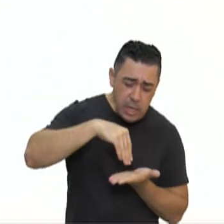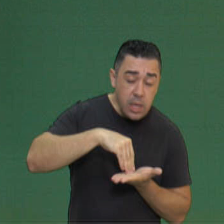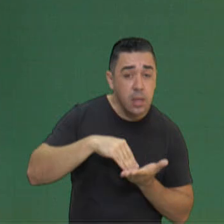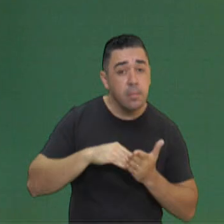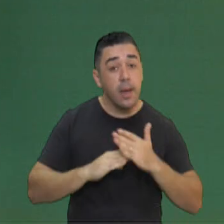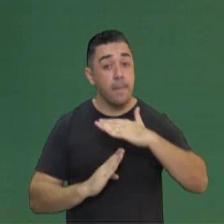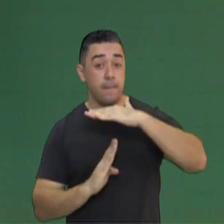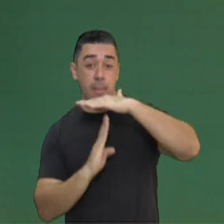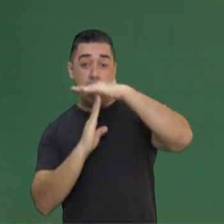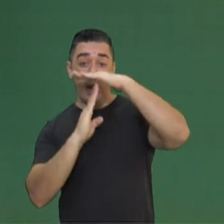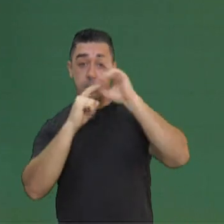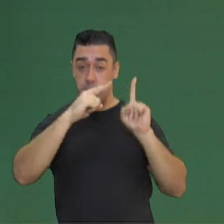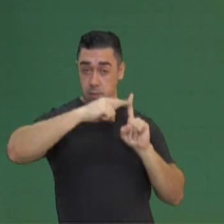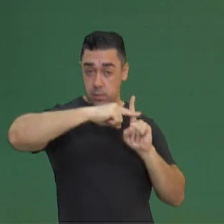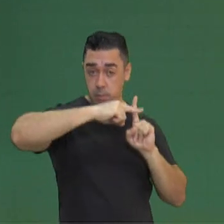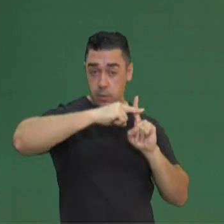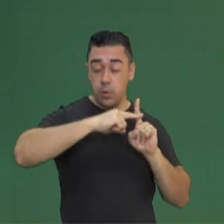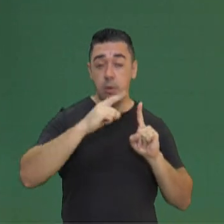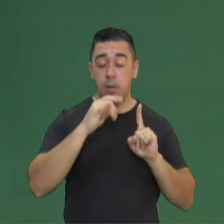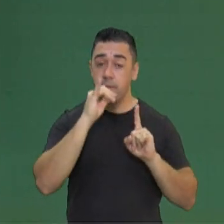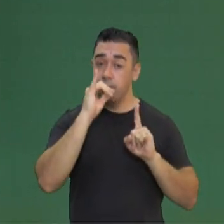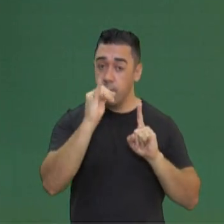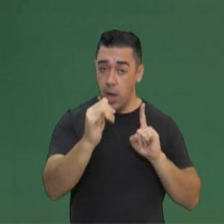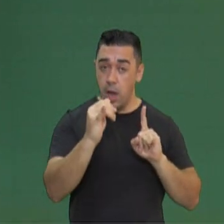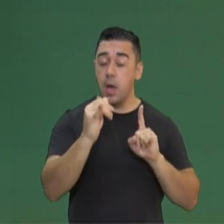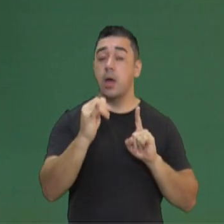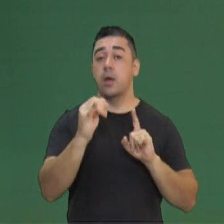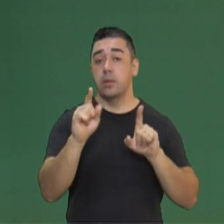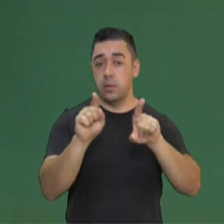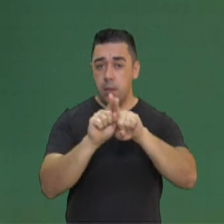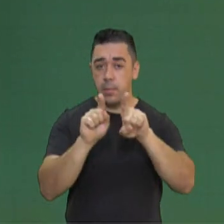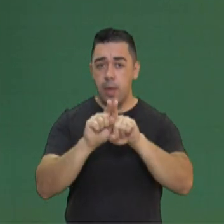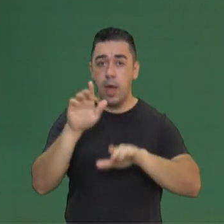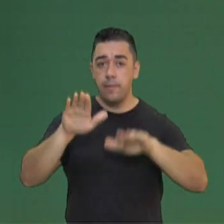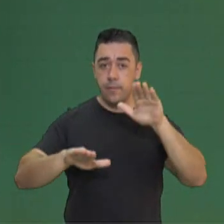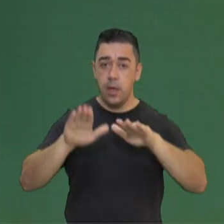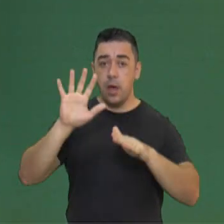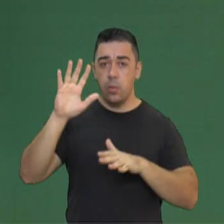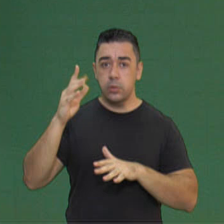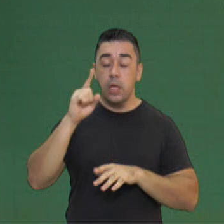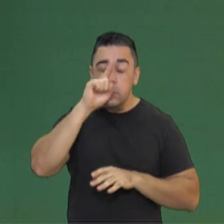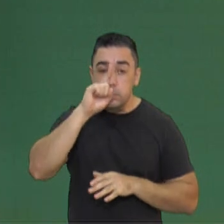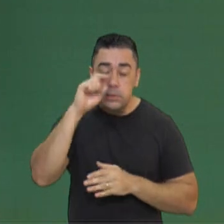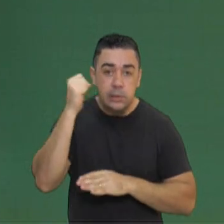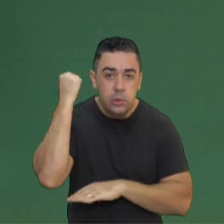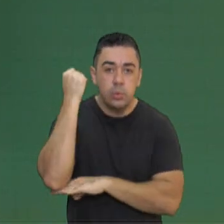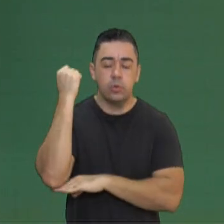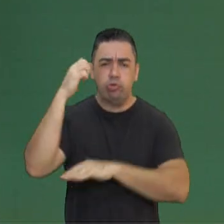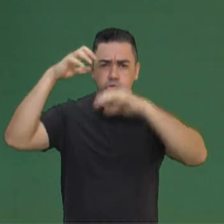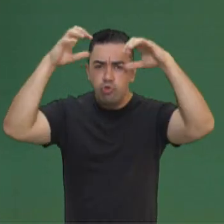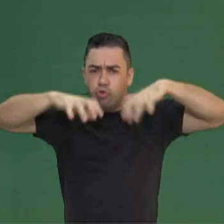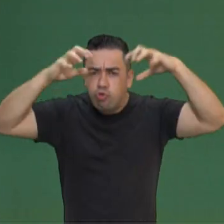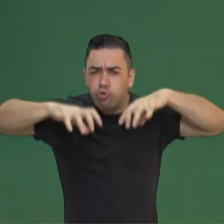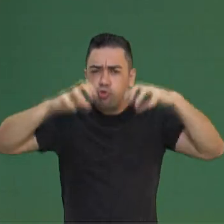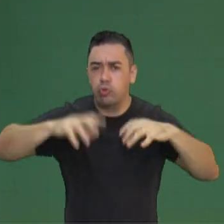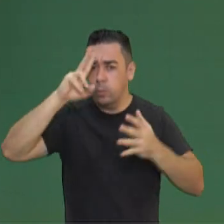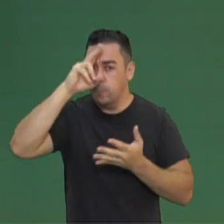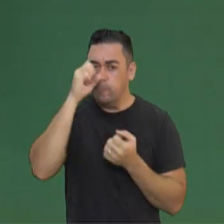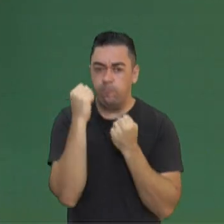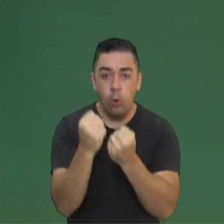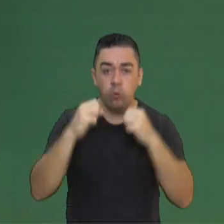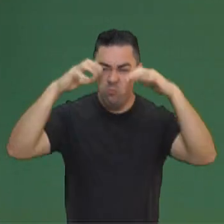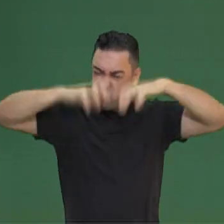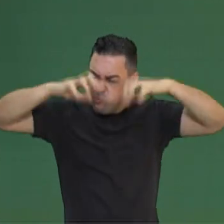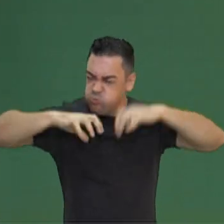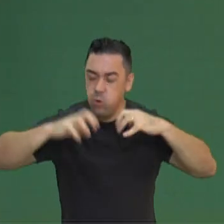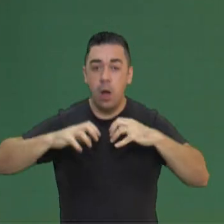vezes, eles alertam sobre possíveis riscos de tempestades, né, sobre se vai chover